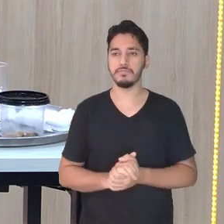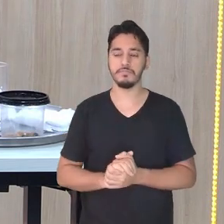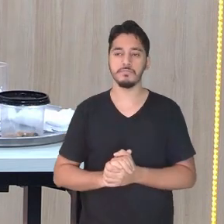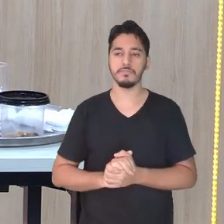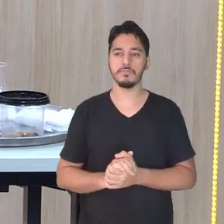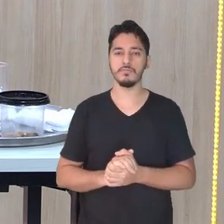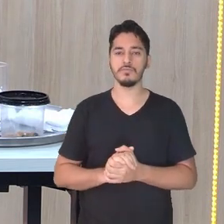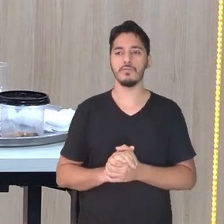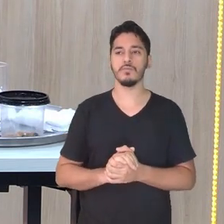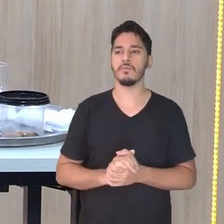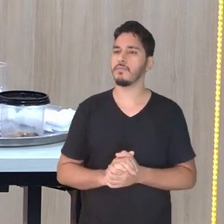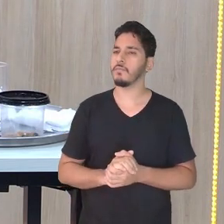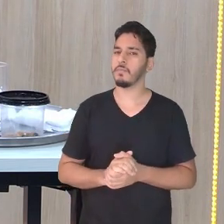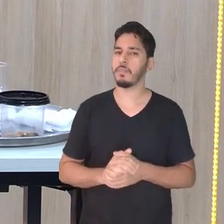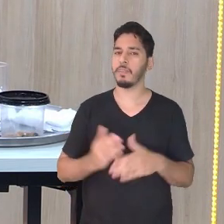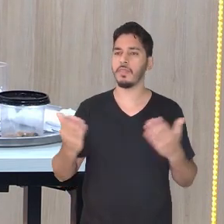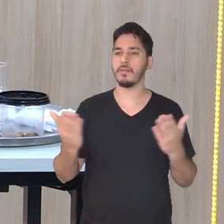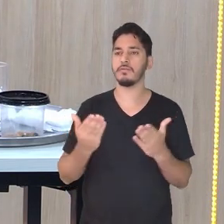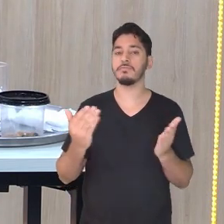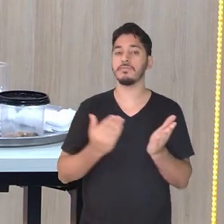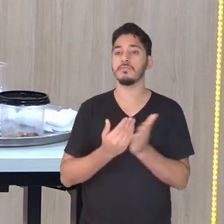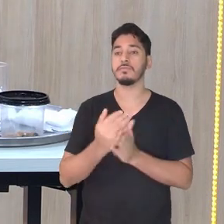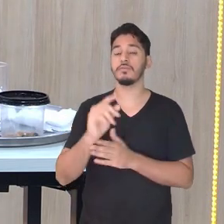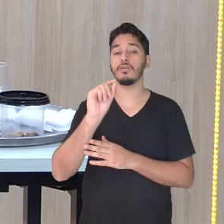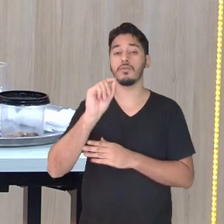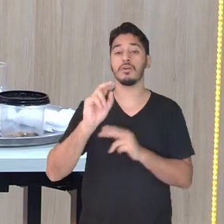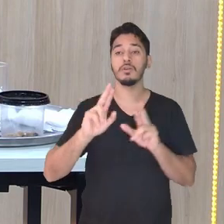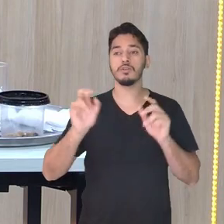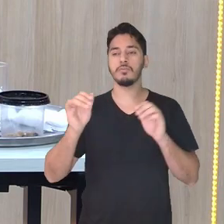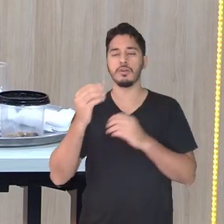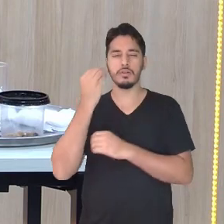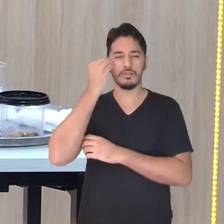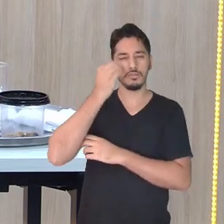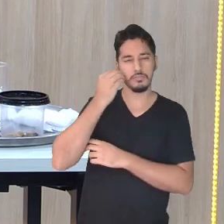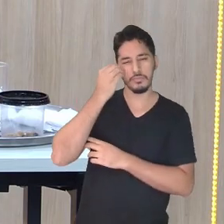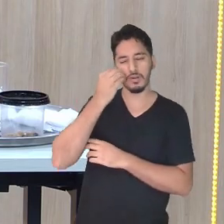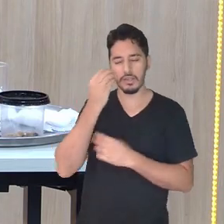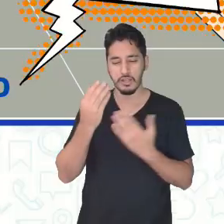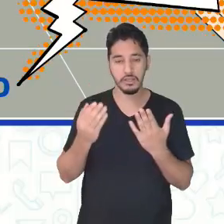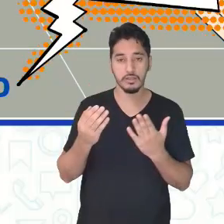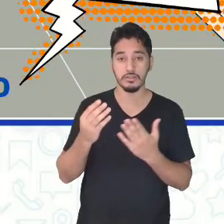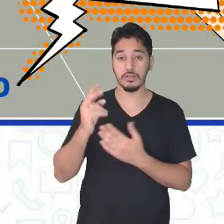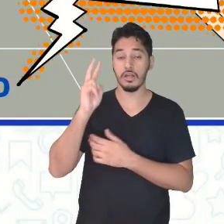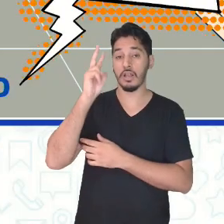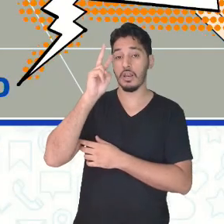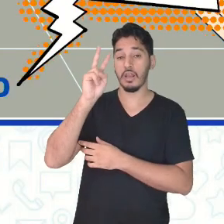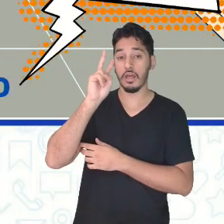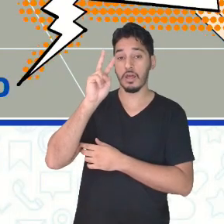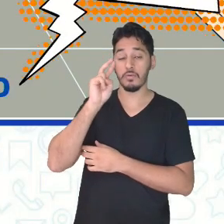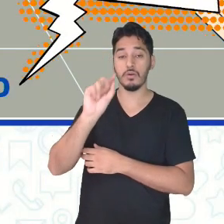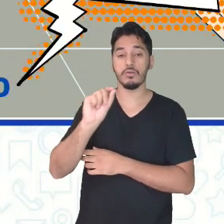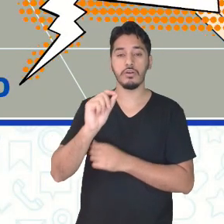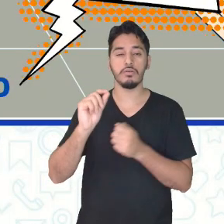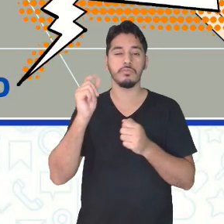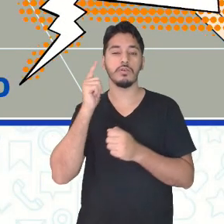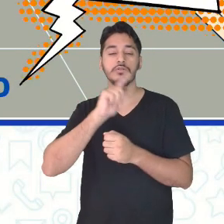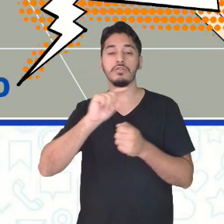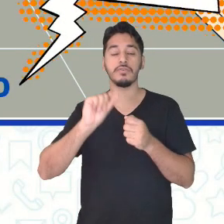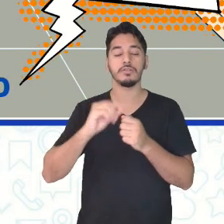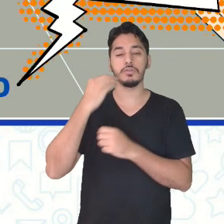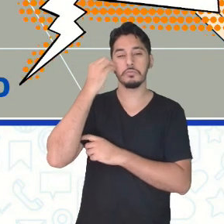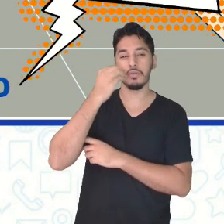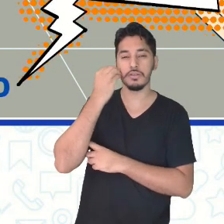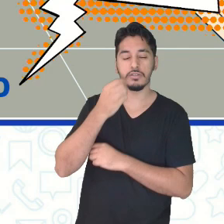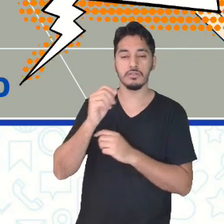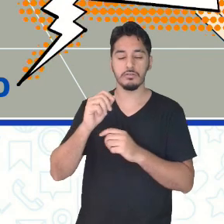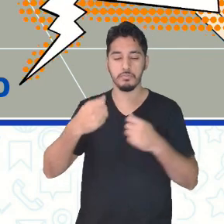mais? Nós vamos começar aí com a questão da experiência. Lembra que a gente, para fazer uma experiência, a gente tem que